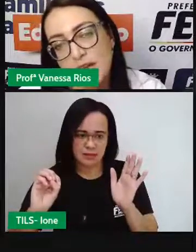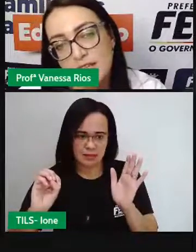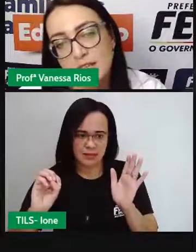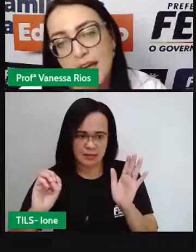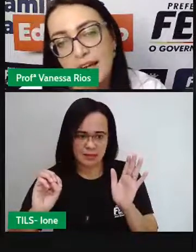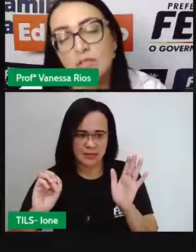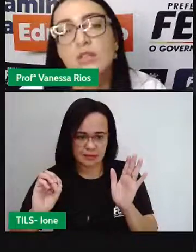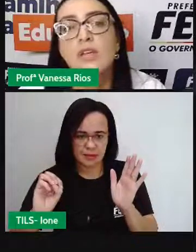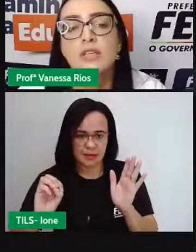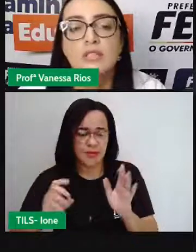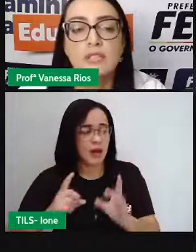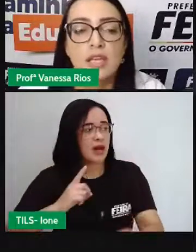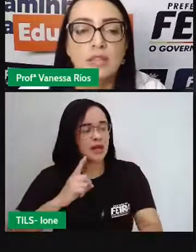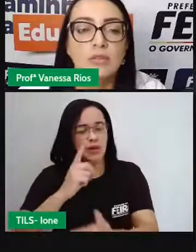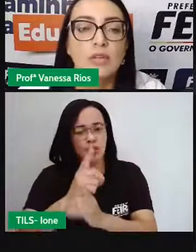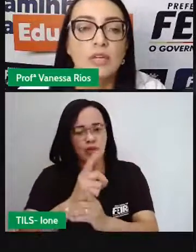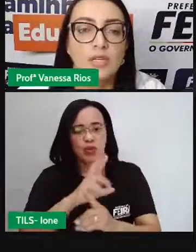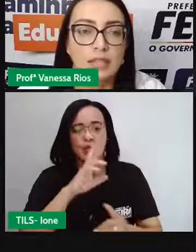acha o resultado